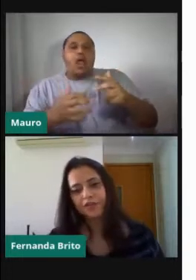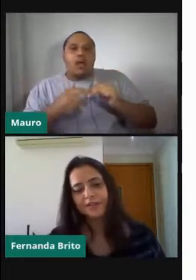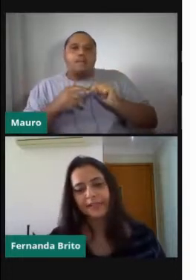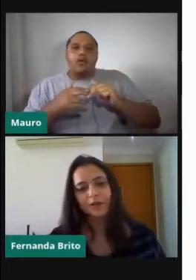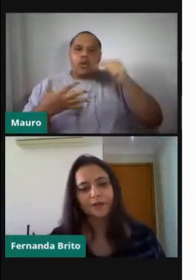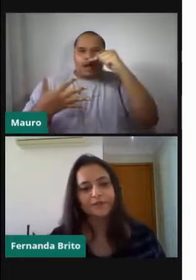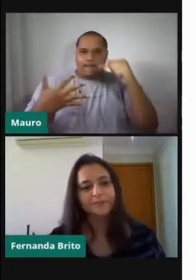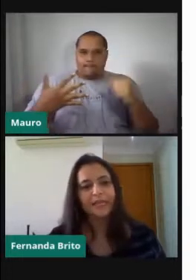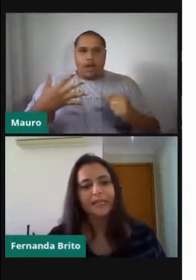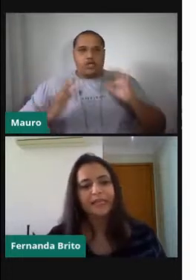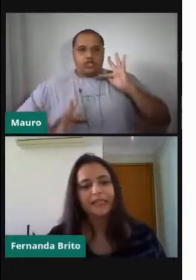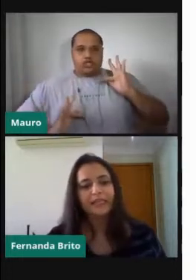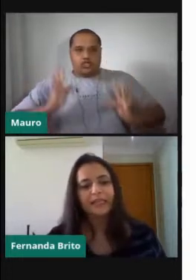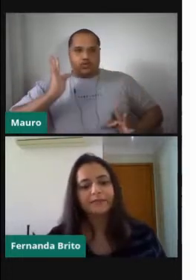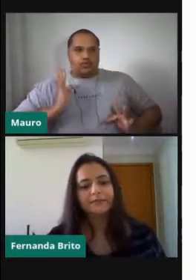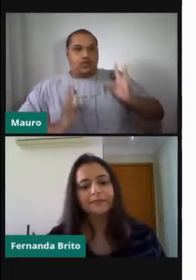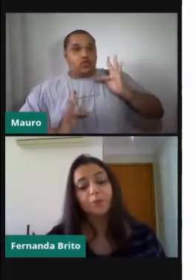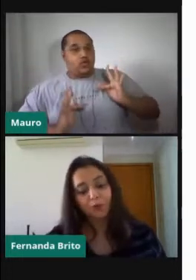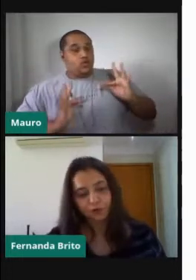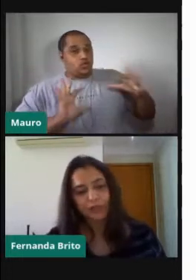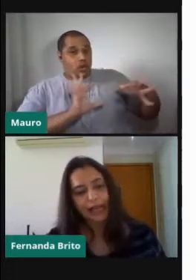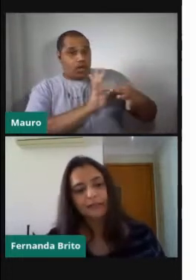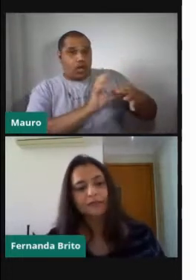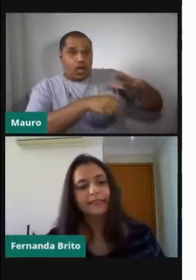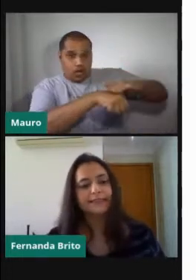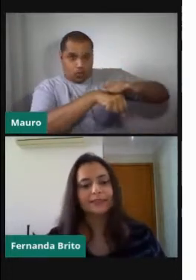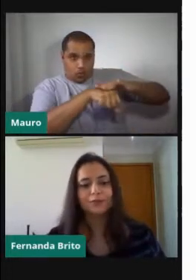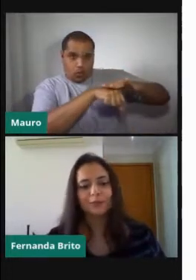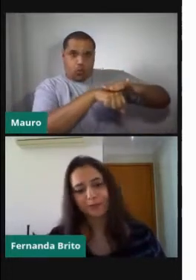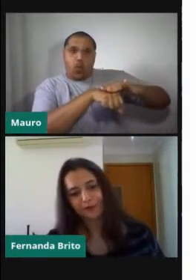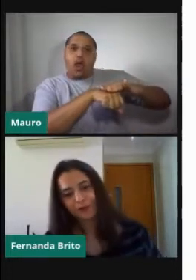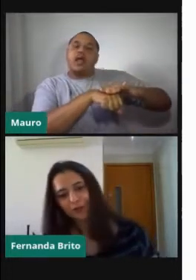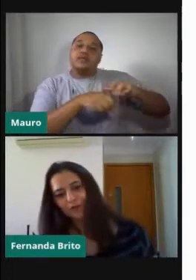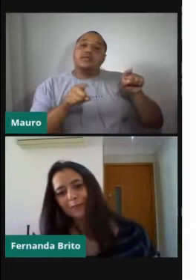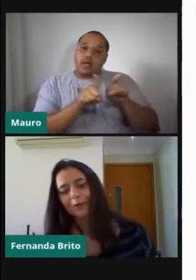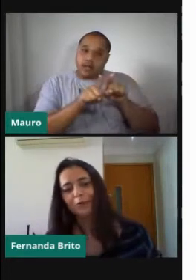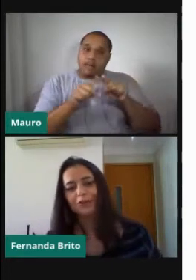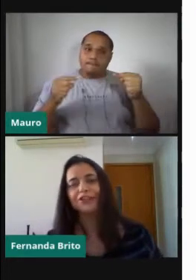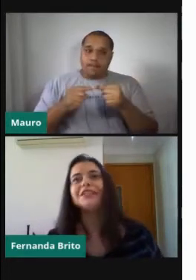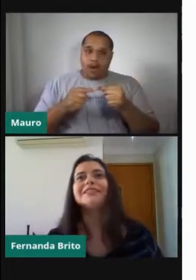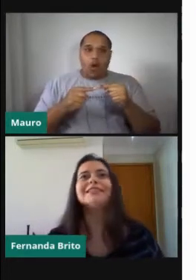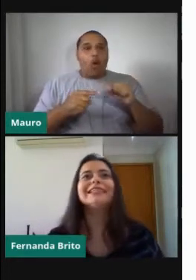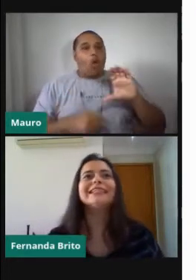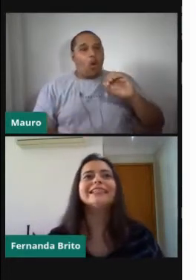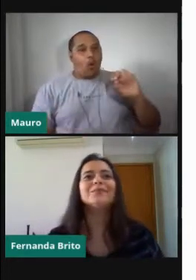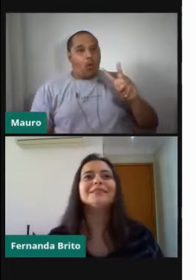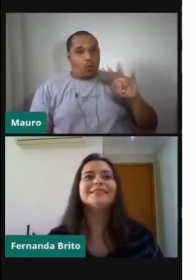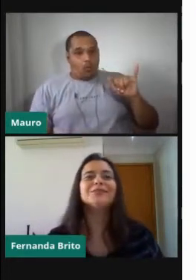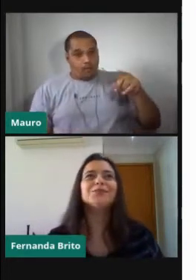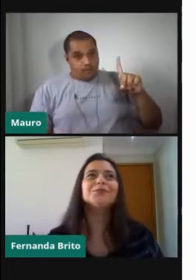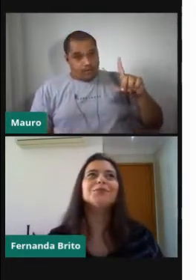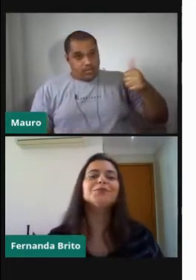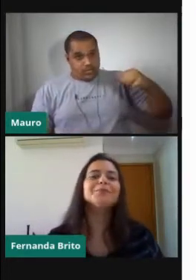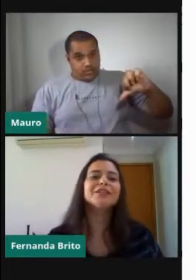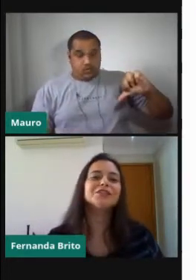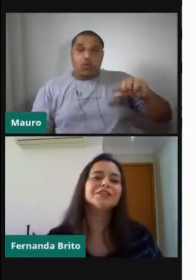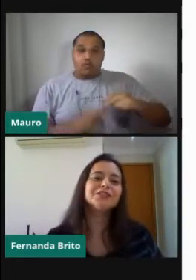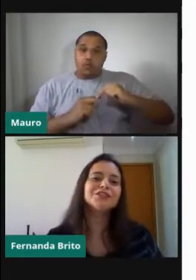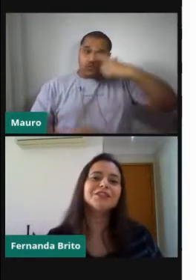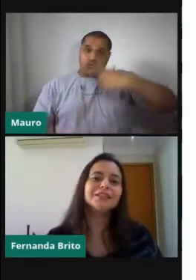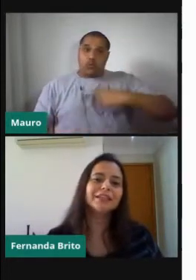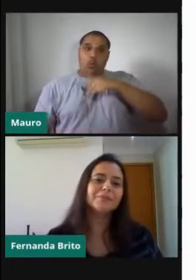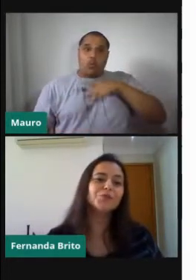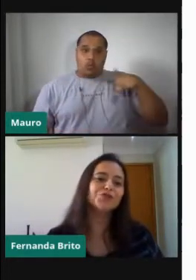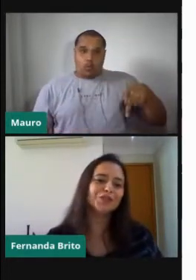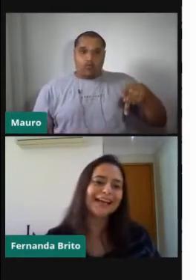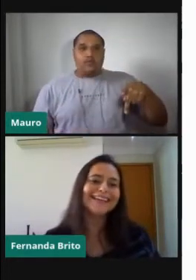à Covid-19. E, por outro lado, né, sendo uma professora de farmacologia, eu me sinto